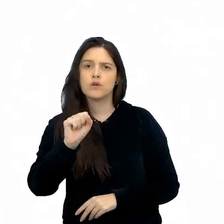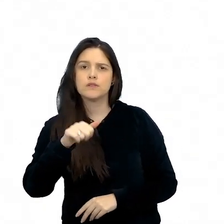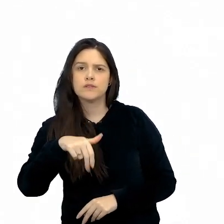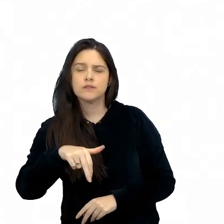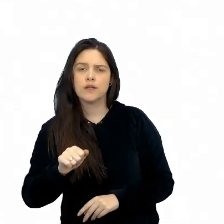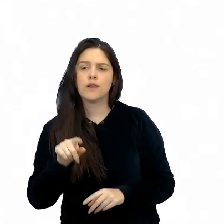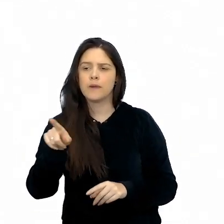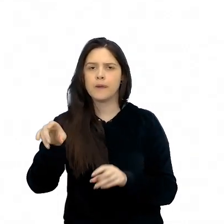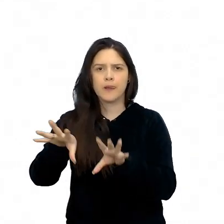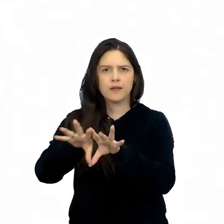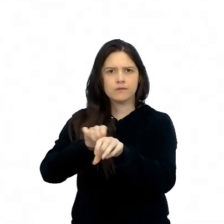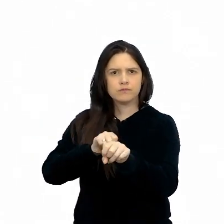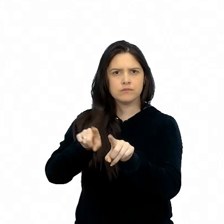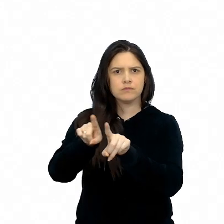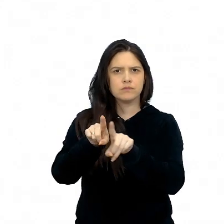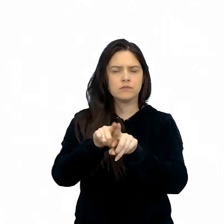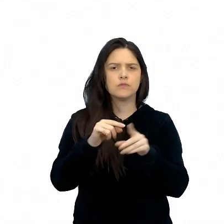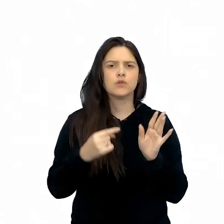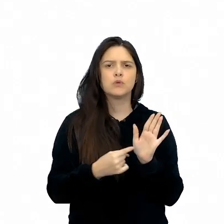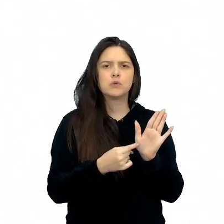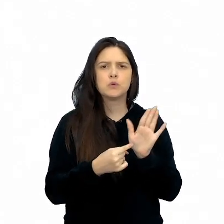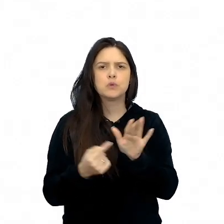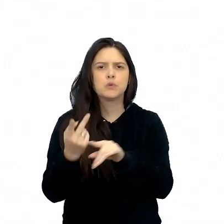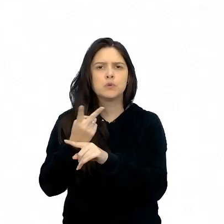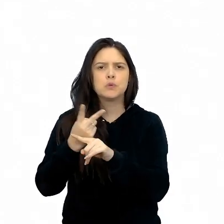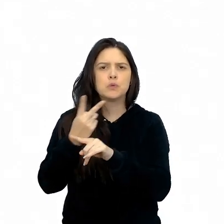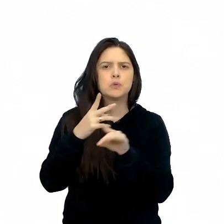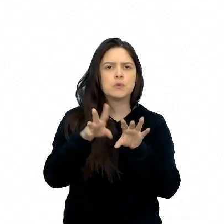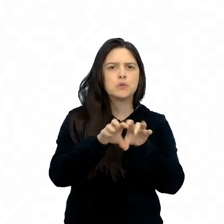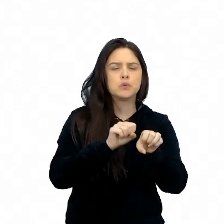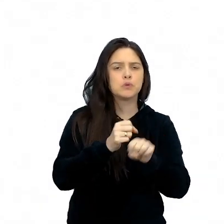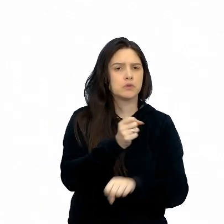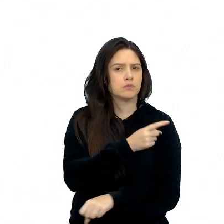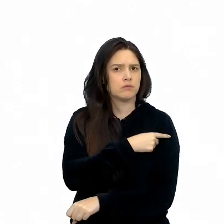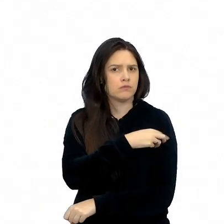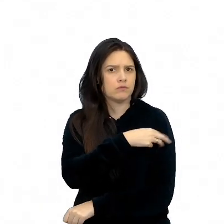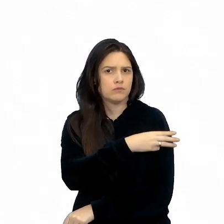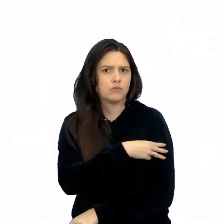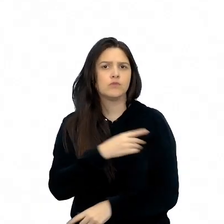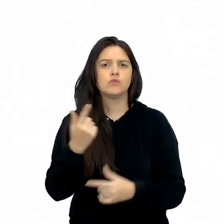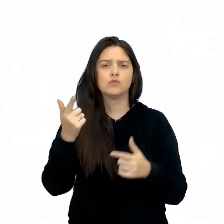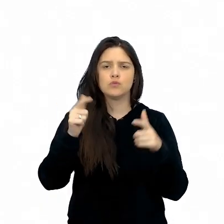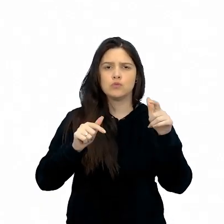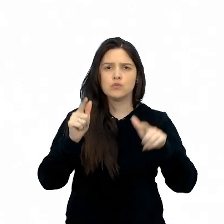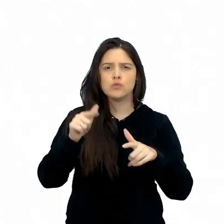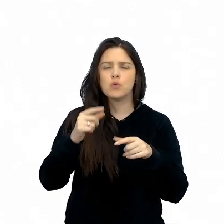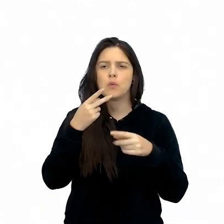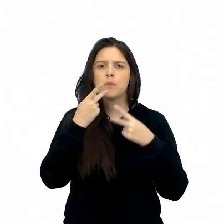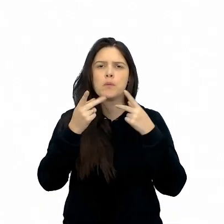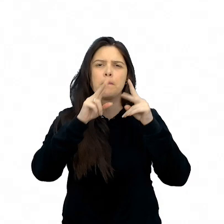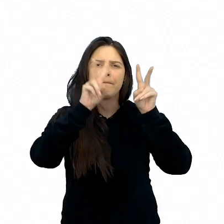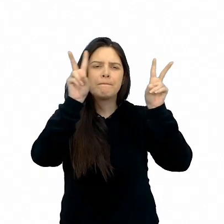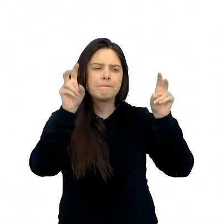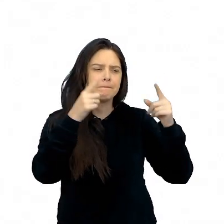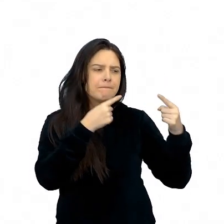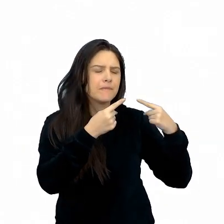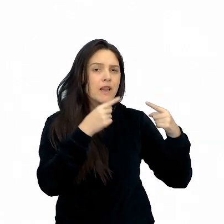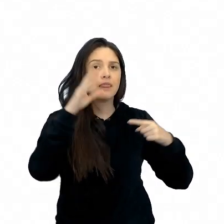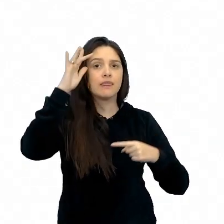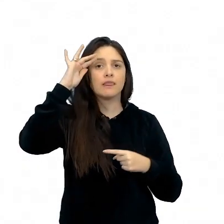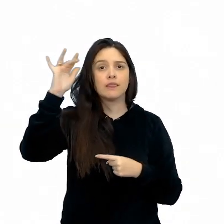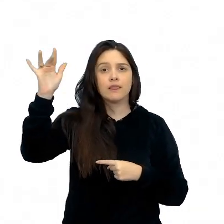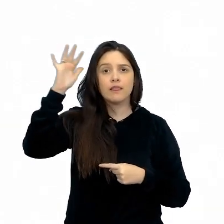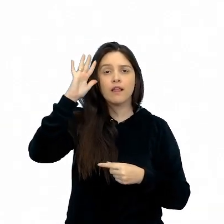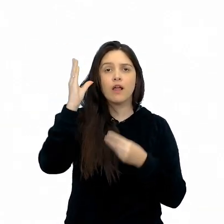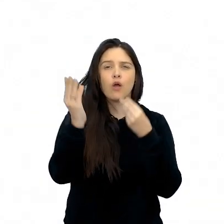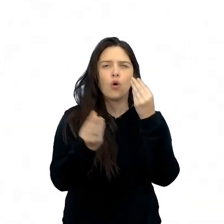do ensino fundamental, e pelo professor Marco, para quem está assistindo à formação do ensino médio, onde foi discutido um pouquinho mais da parte teórica, de